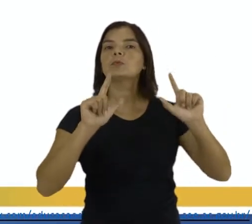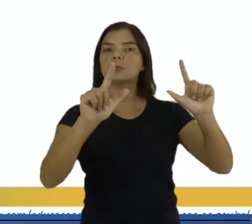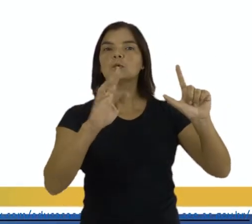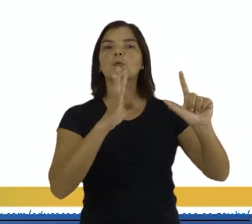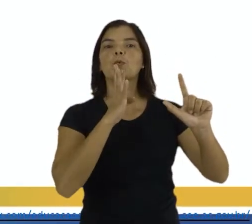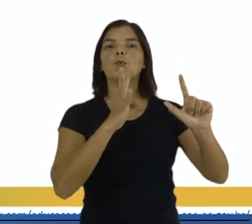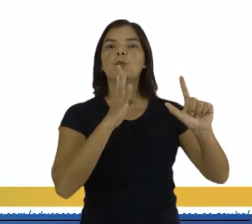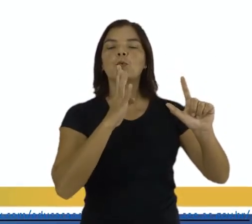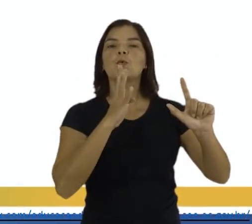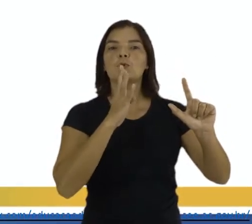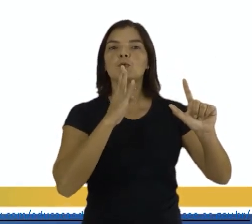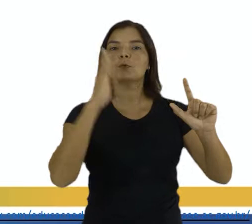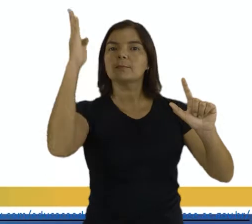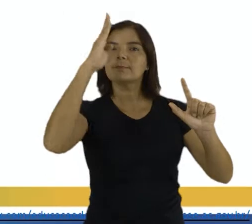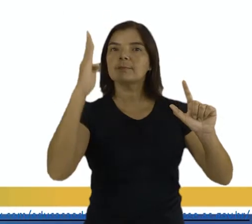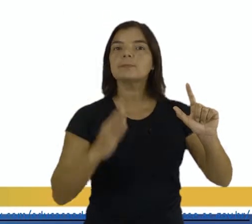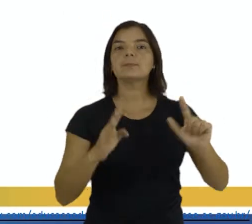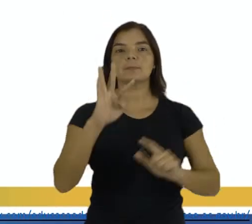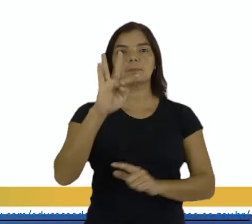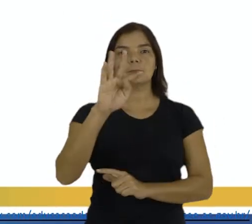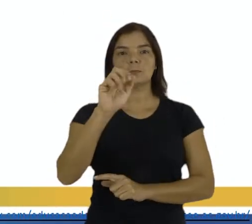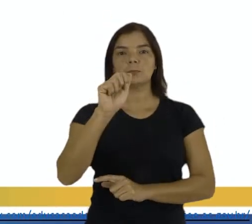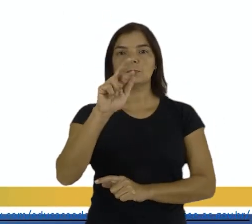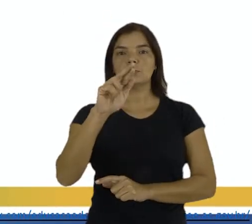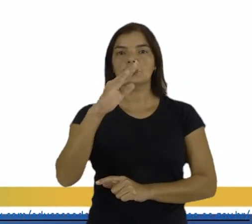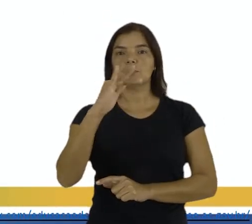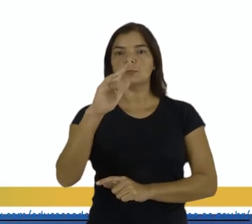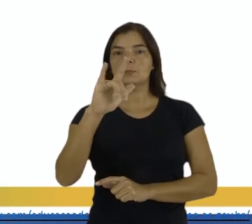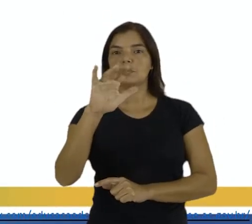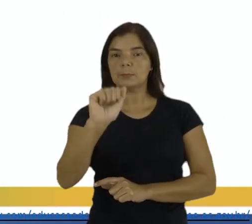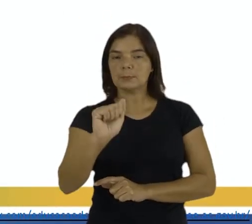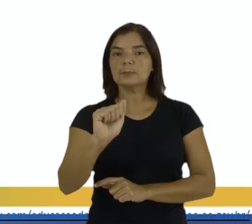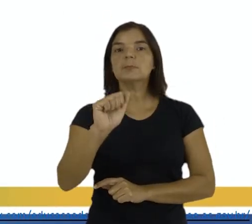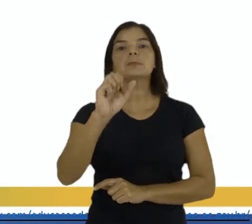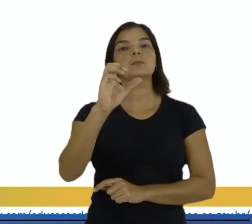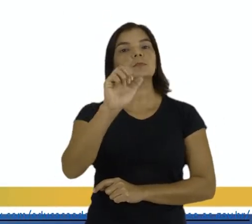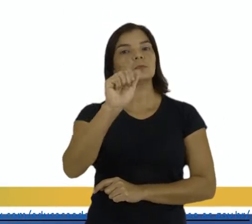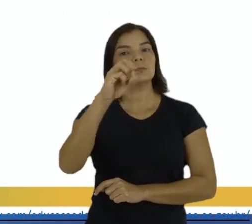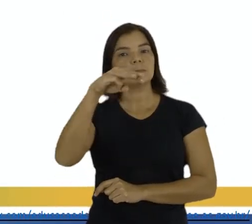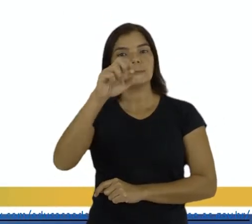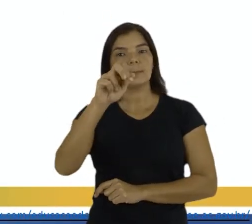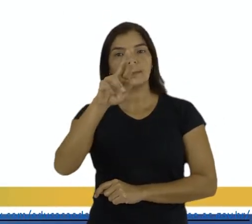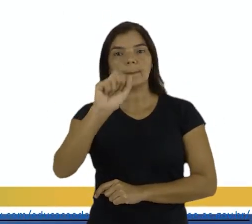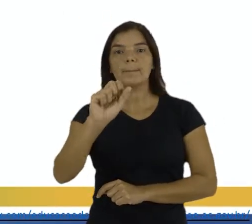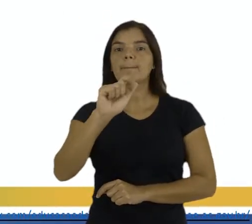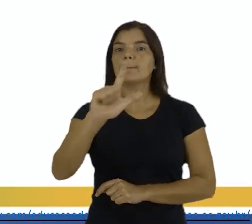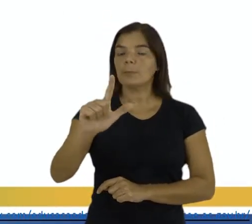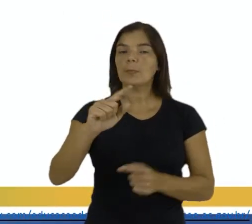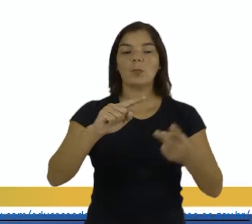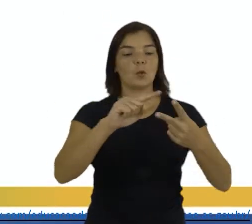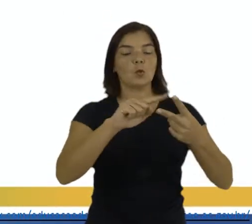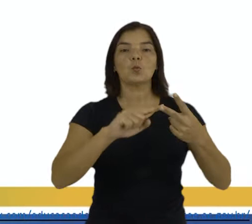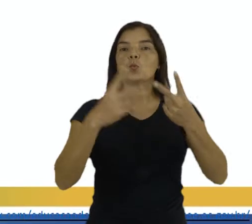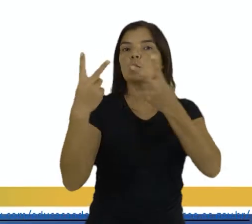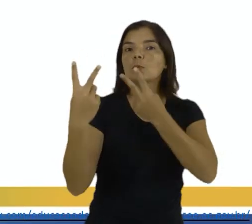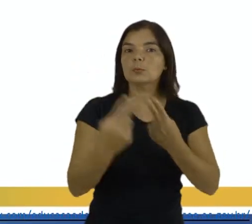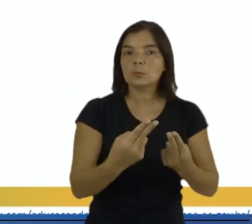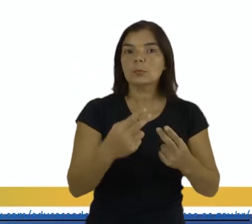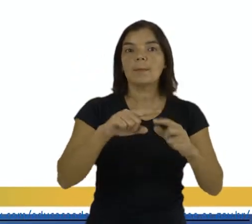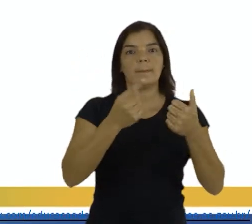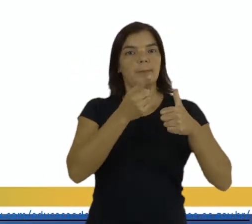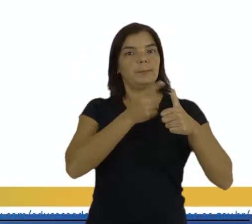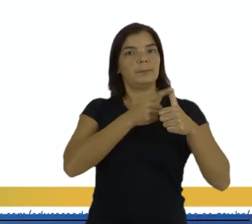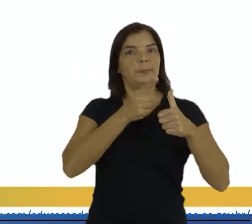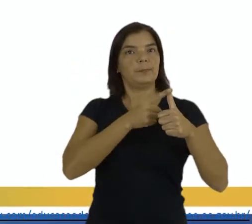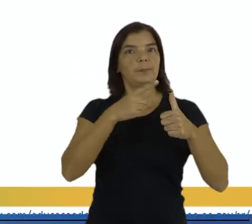de uma artista brasileira, Tarsila de Amaral. E aí você está vendo que tem duas imagens idênticas, mas a